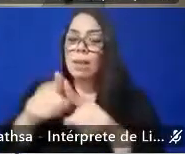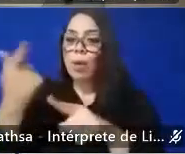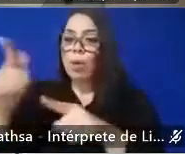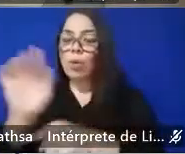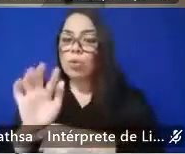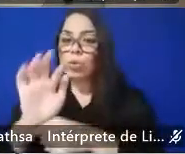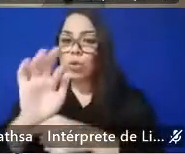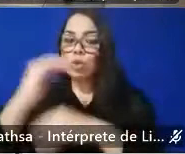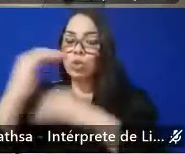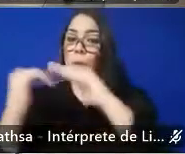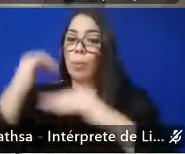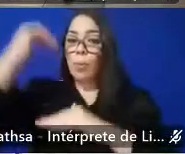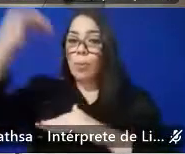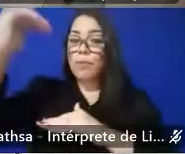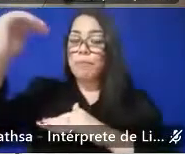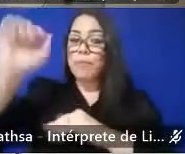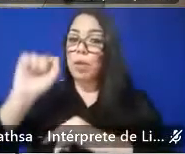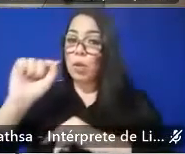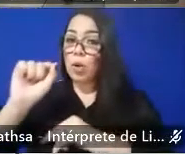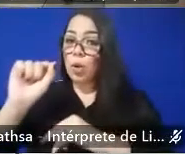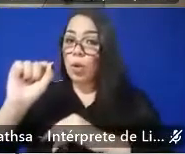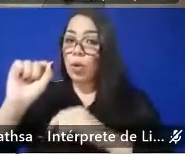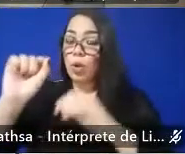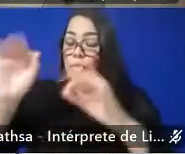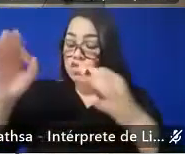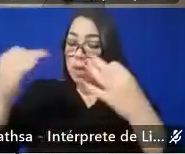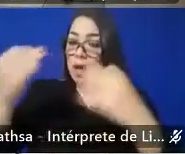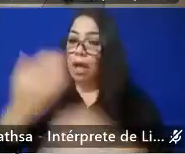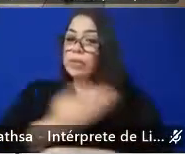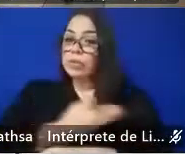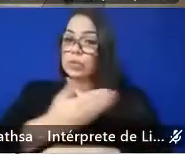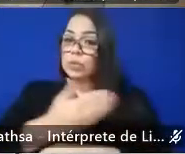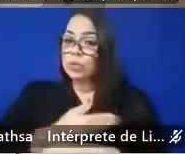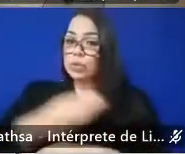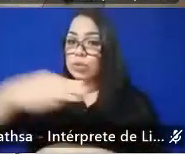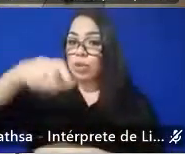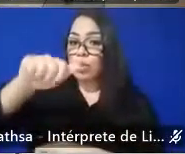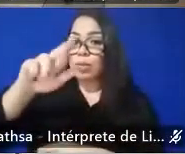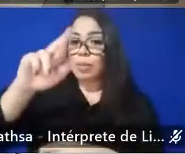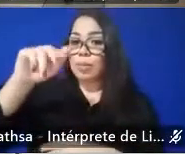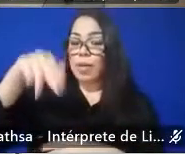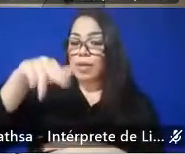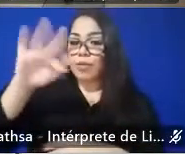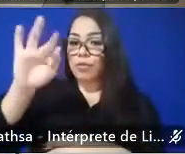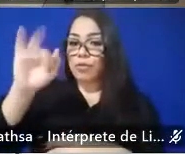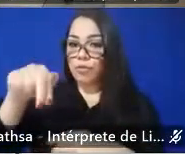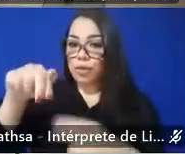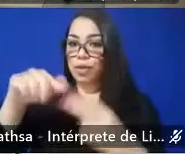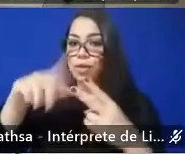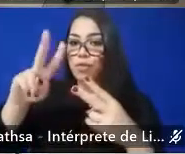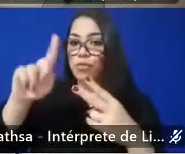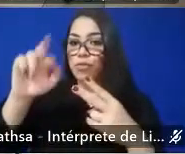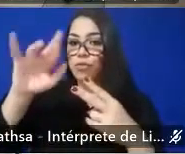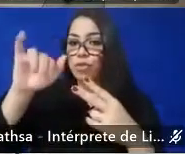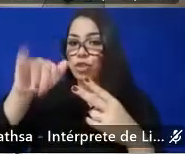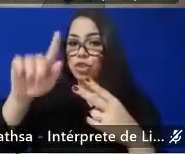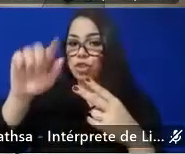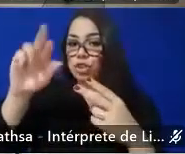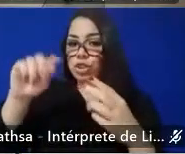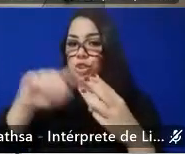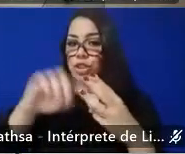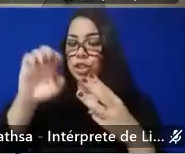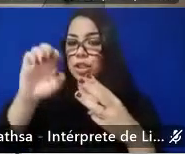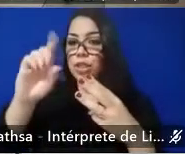valendo um destaque aqui é os amigos Marfan Martins Vieira Virgílio Extra vídeos e Eduardo Russi